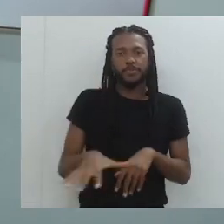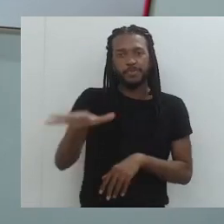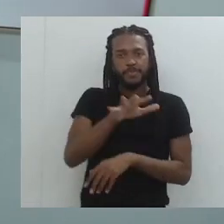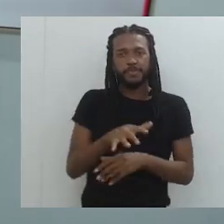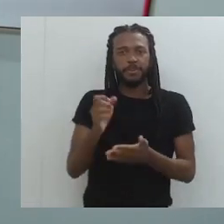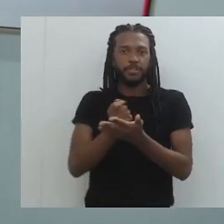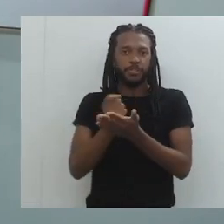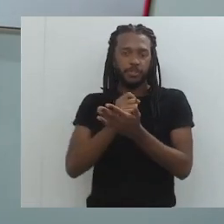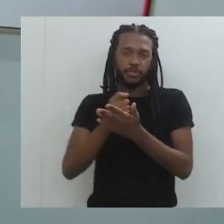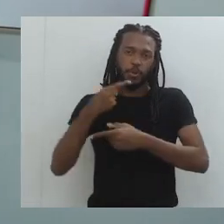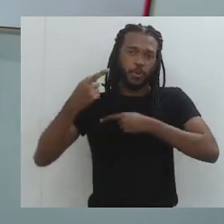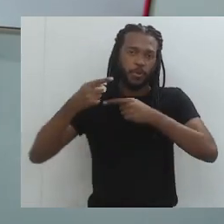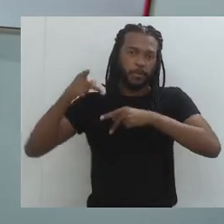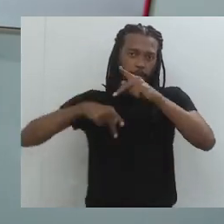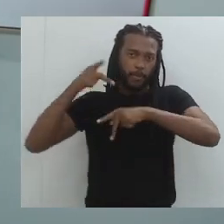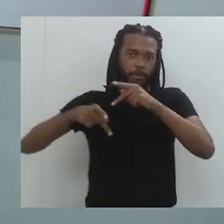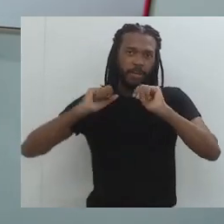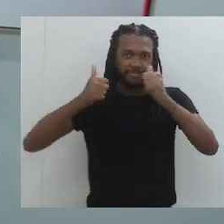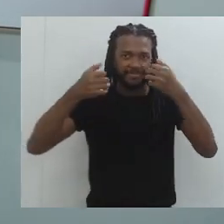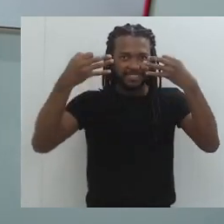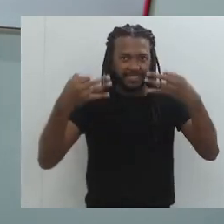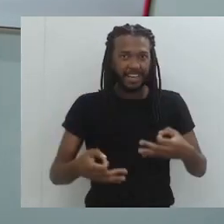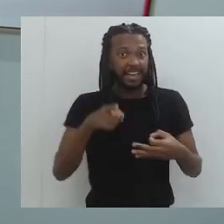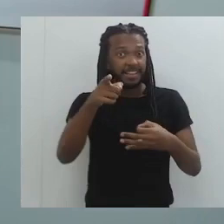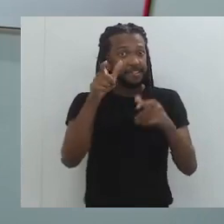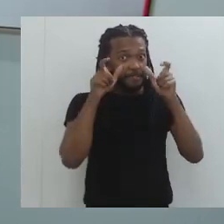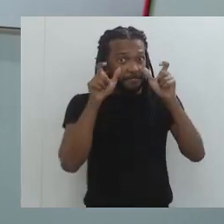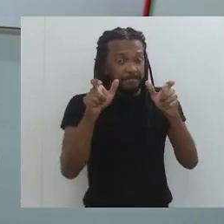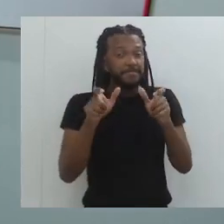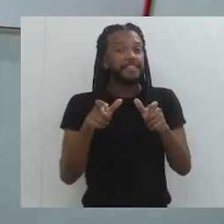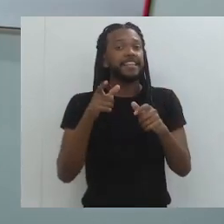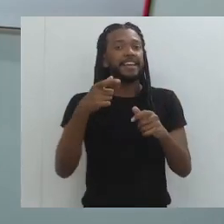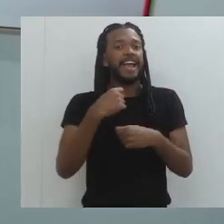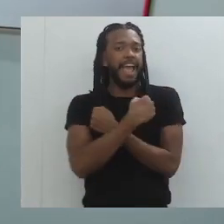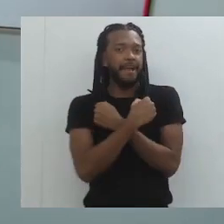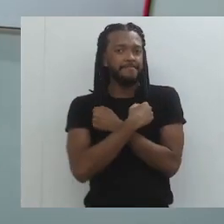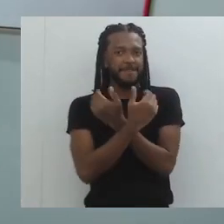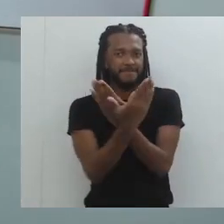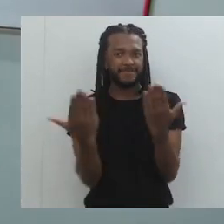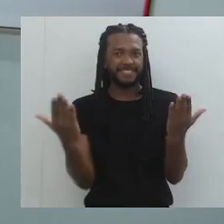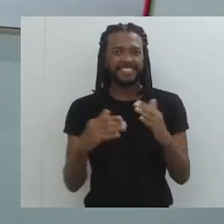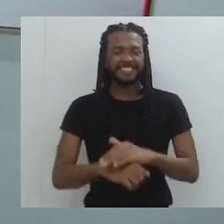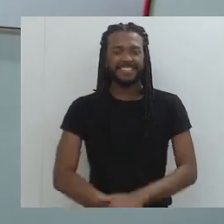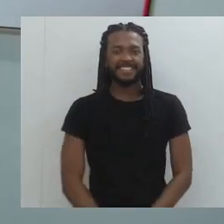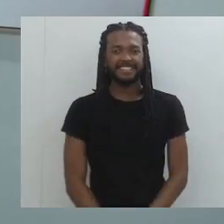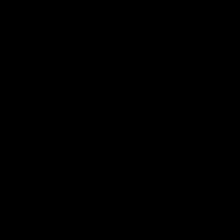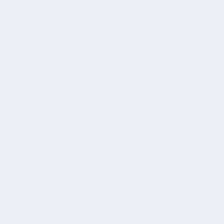jogos populares, tá certo? Fica ligado e um grande abraço para vocês.